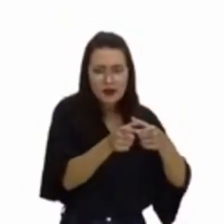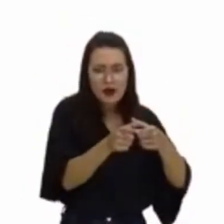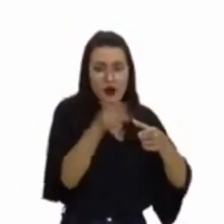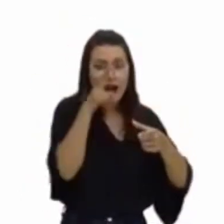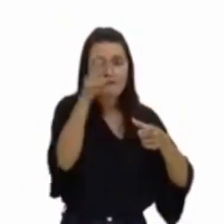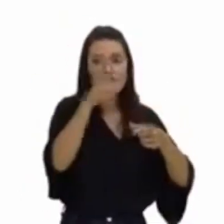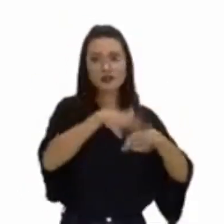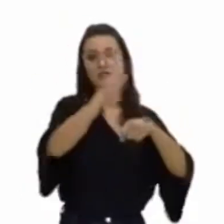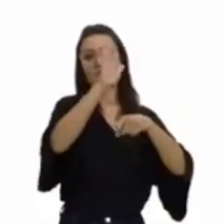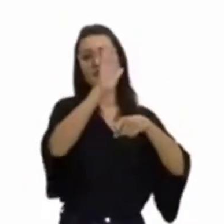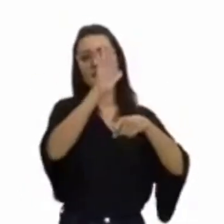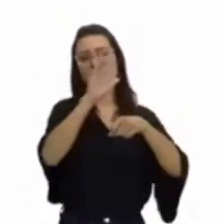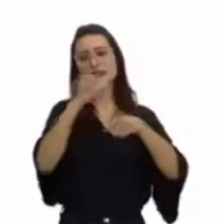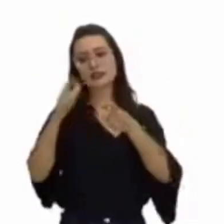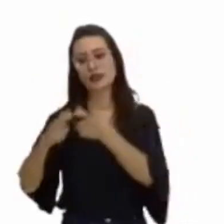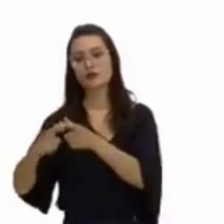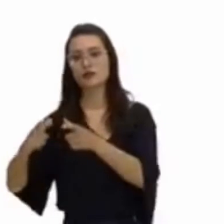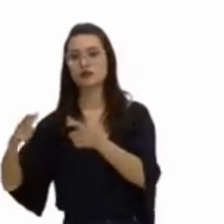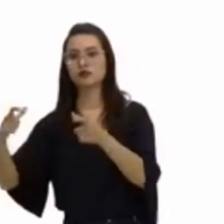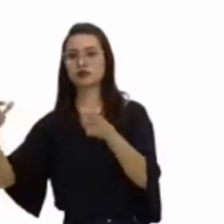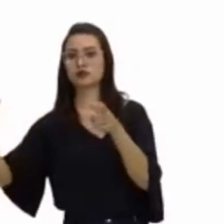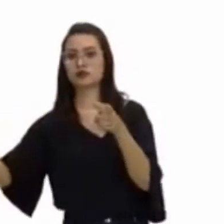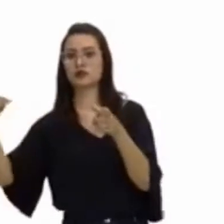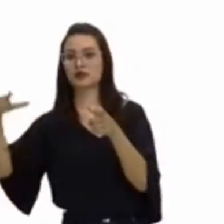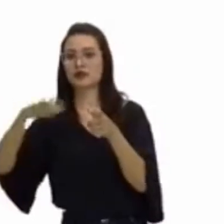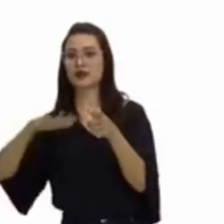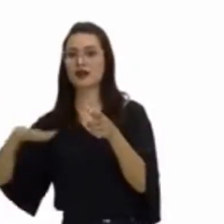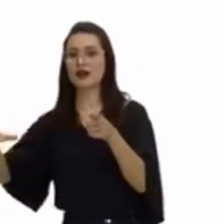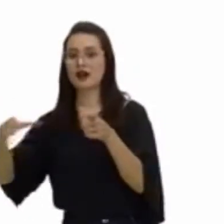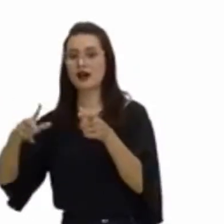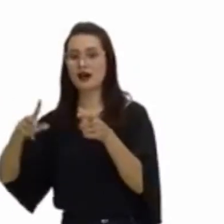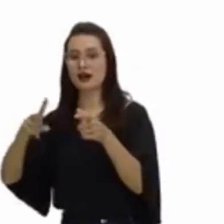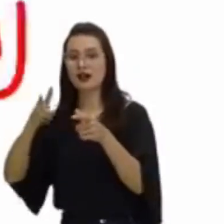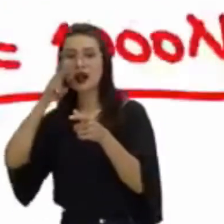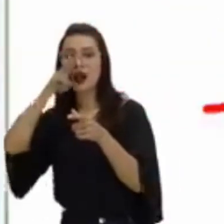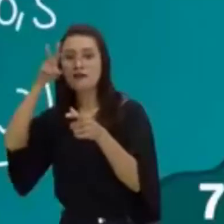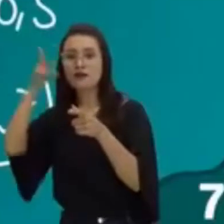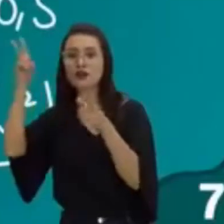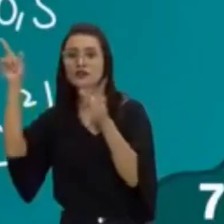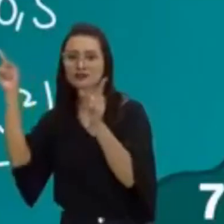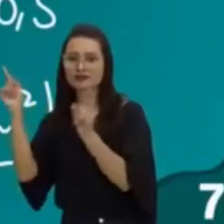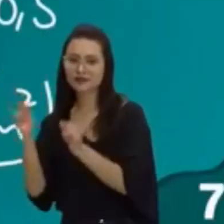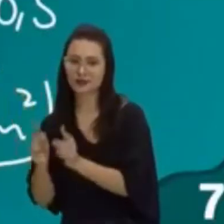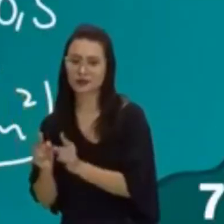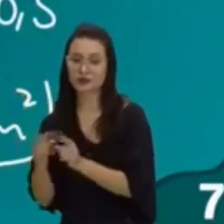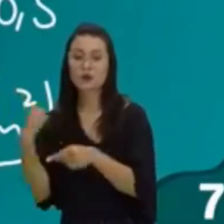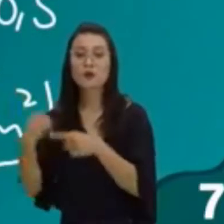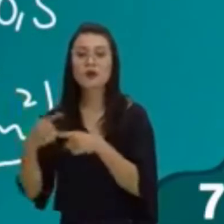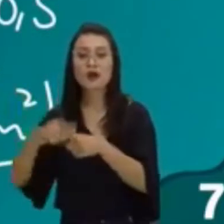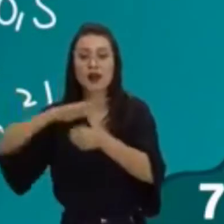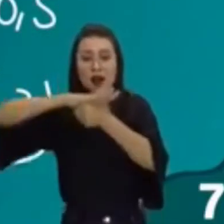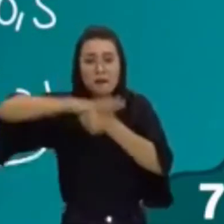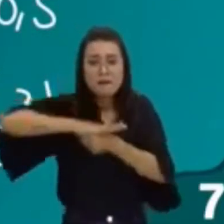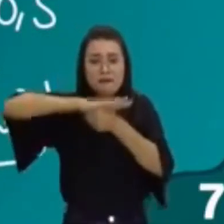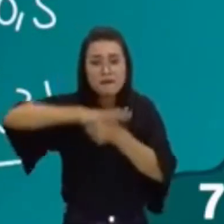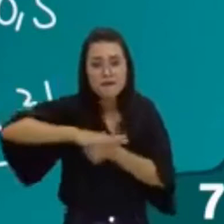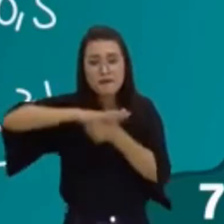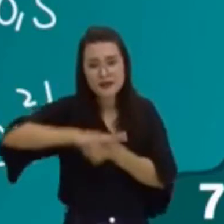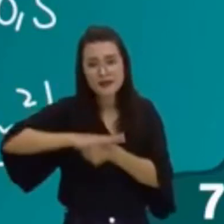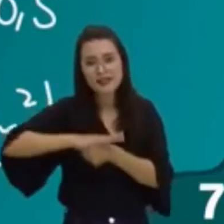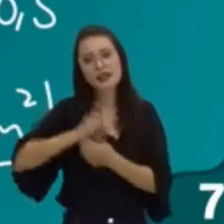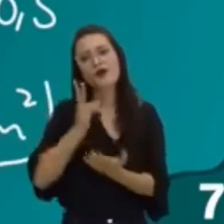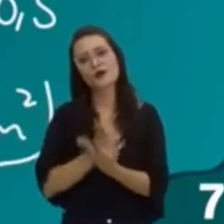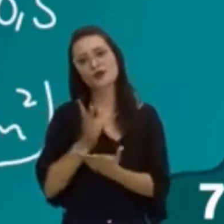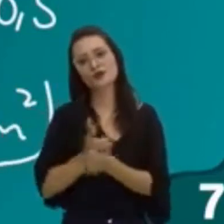aumentar essa área, vai acontecer o que com a força? Ela vai diminuir, porque a pressão continuaria